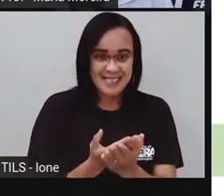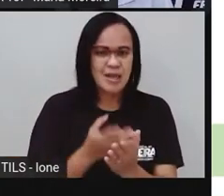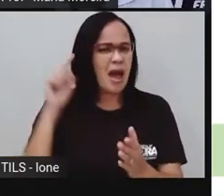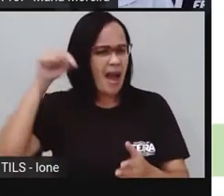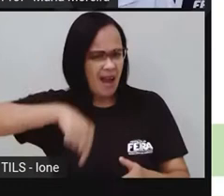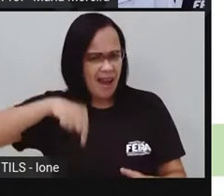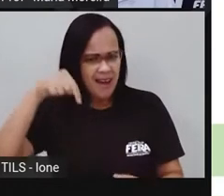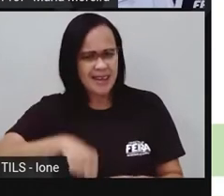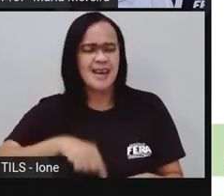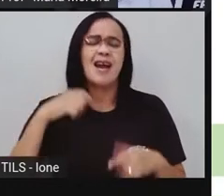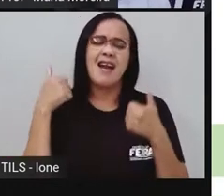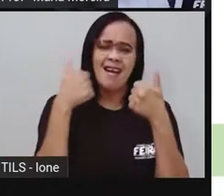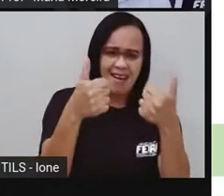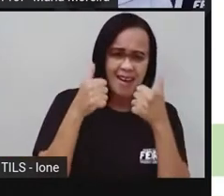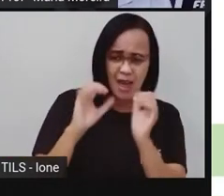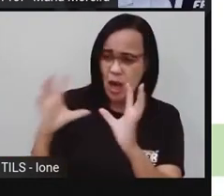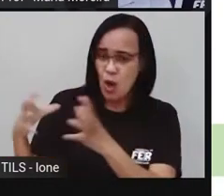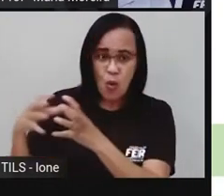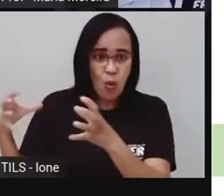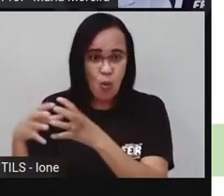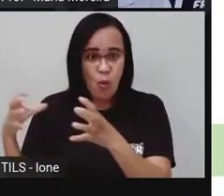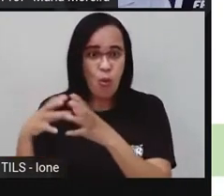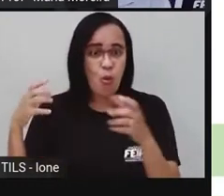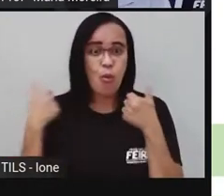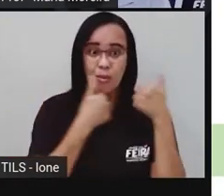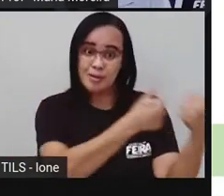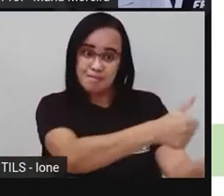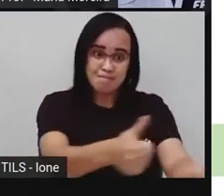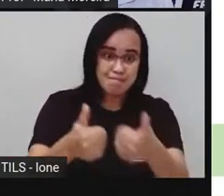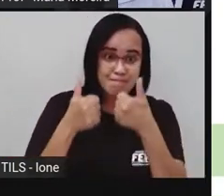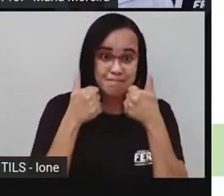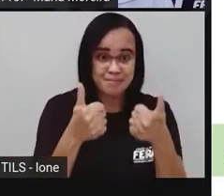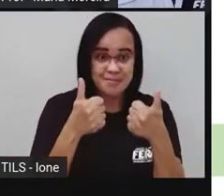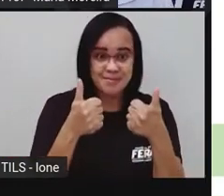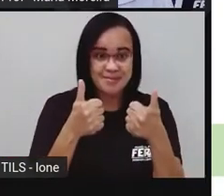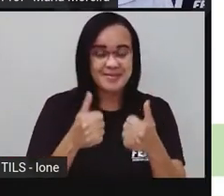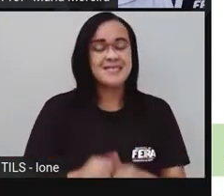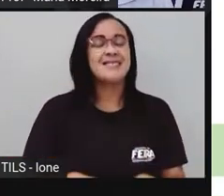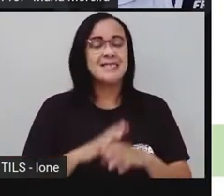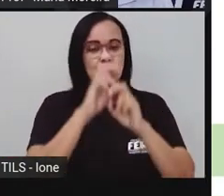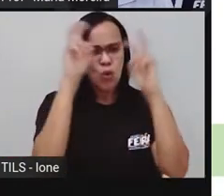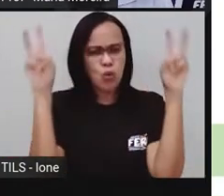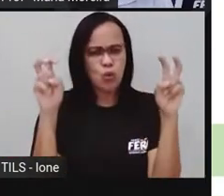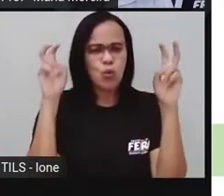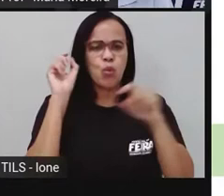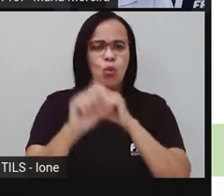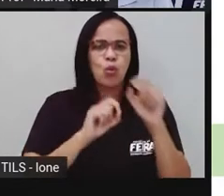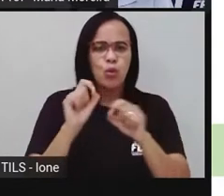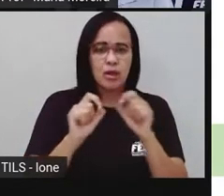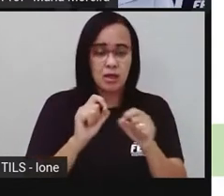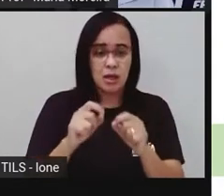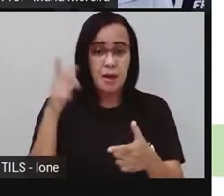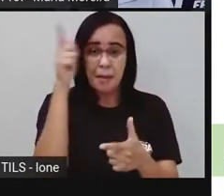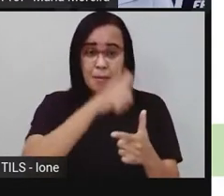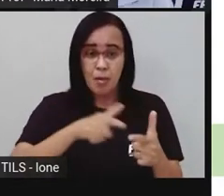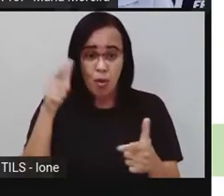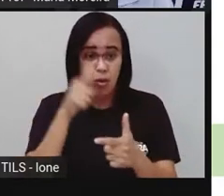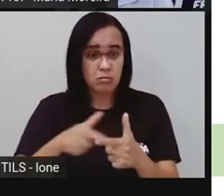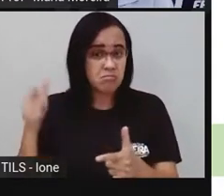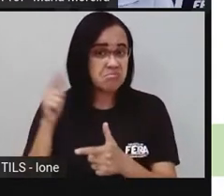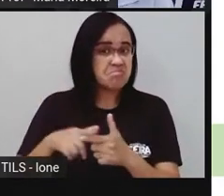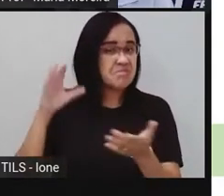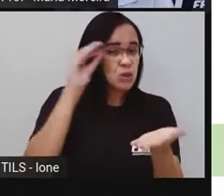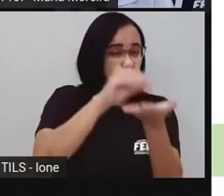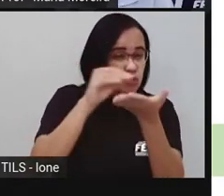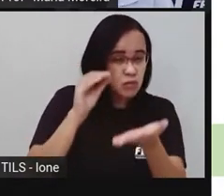galera massa Olha só o tema da nossa aula de hoje problemas com falta de dados que eu